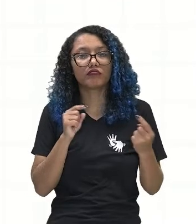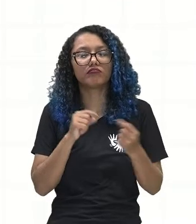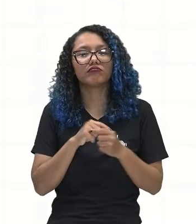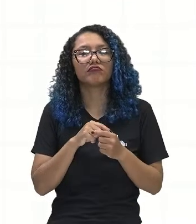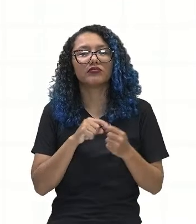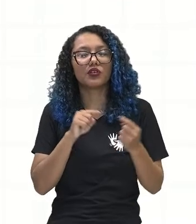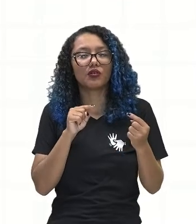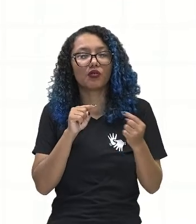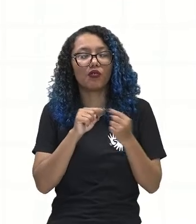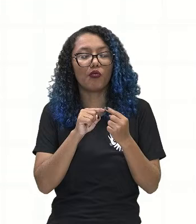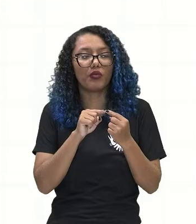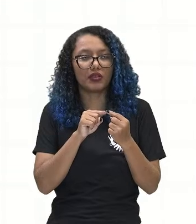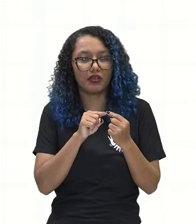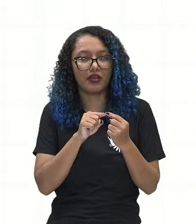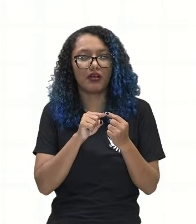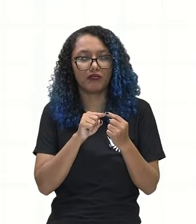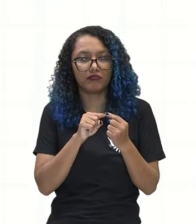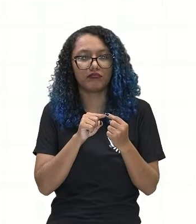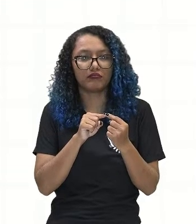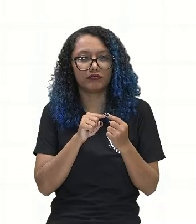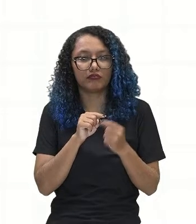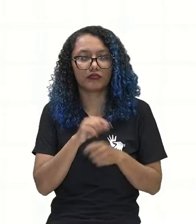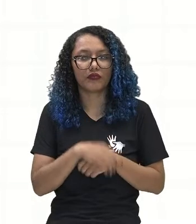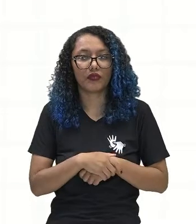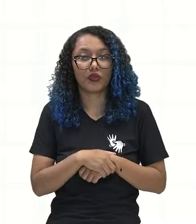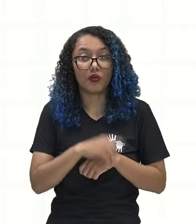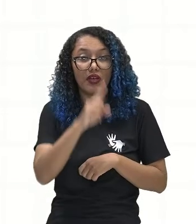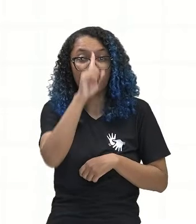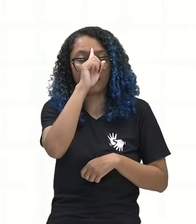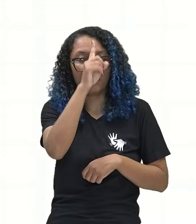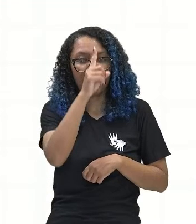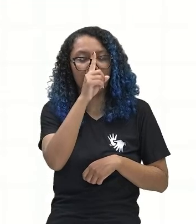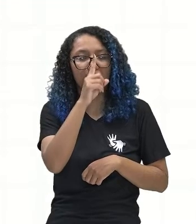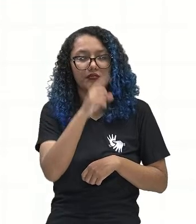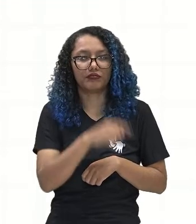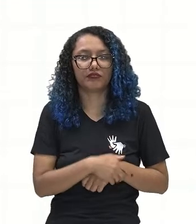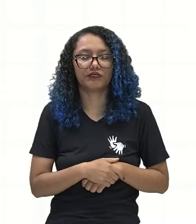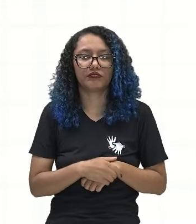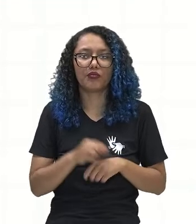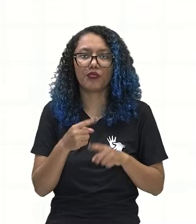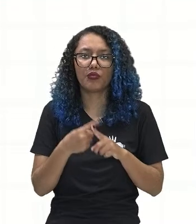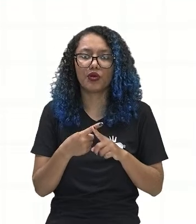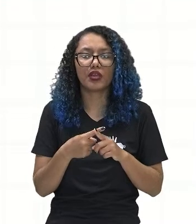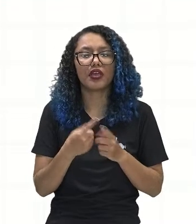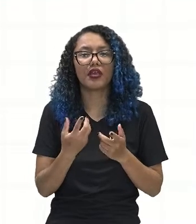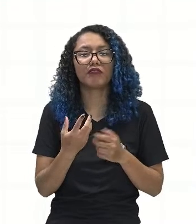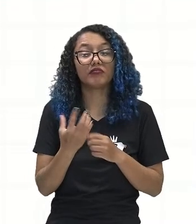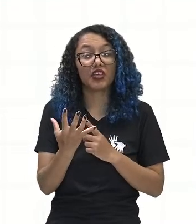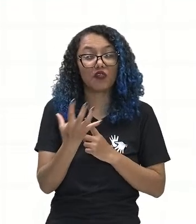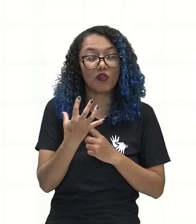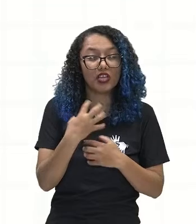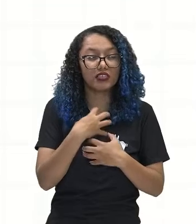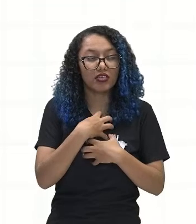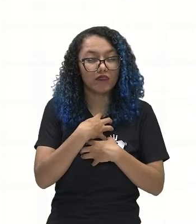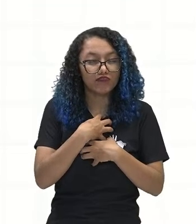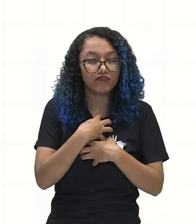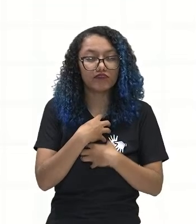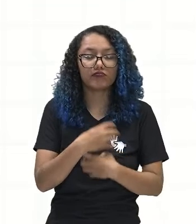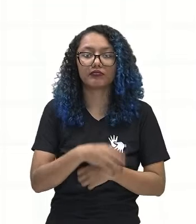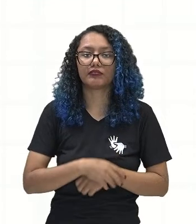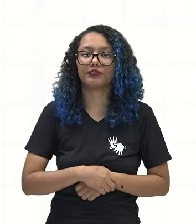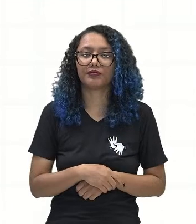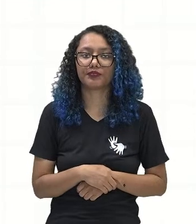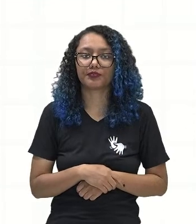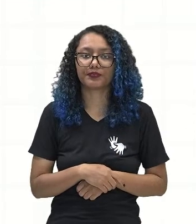pela comoção, ou seja, né, comove a pessoa. Então, a escolha das estratégias vai